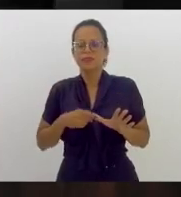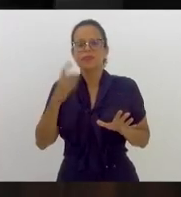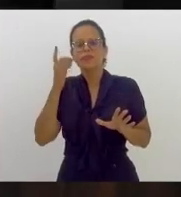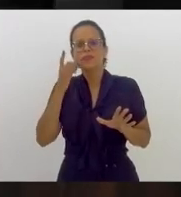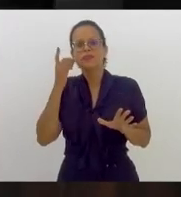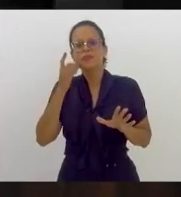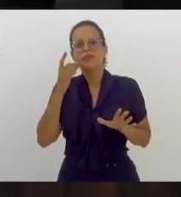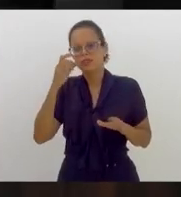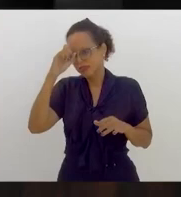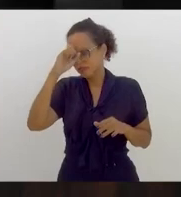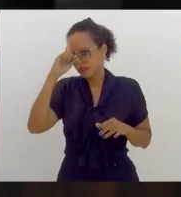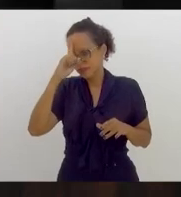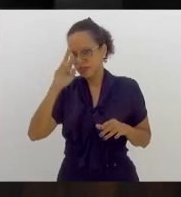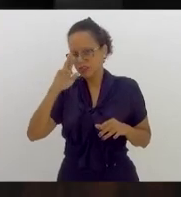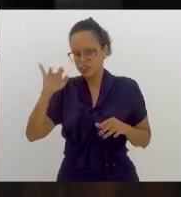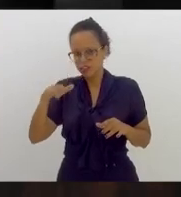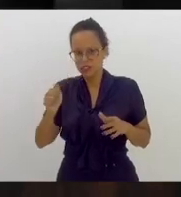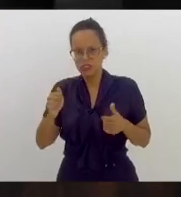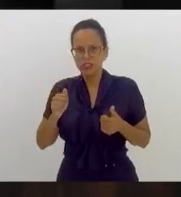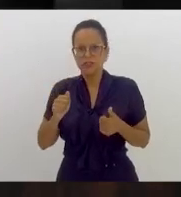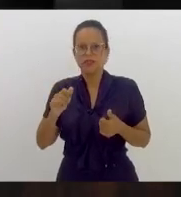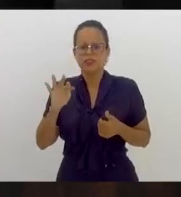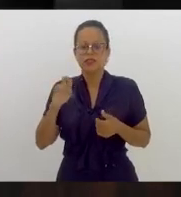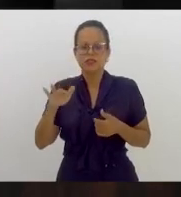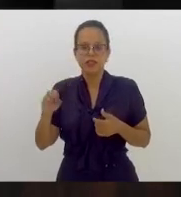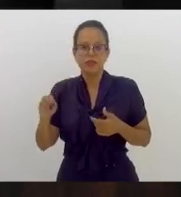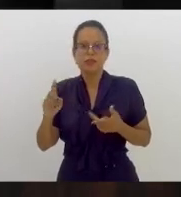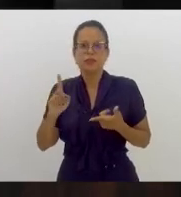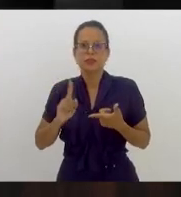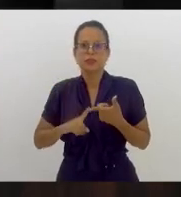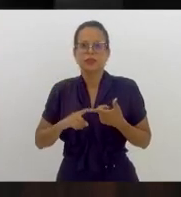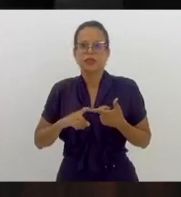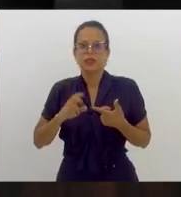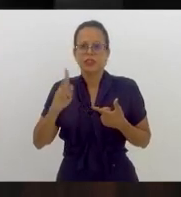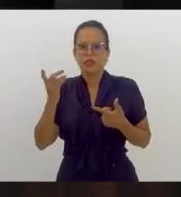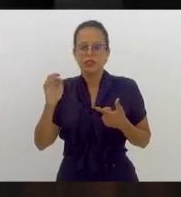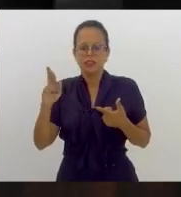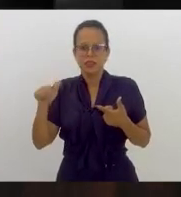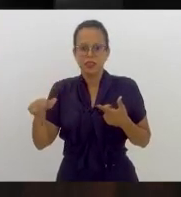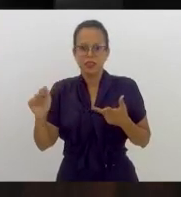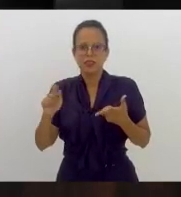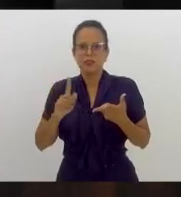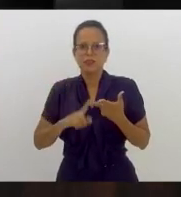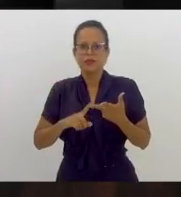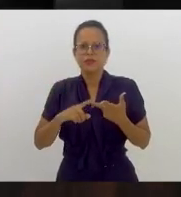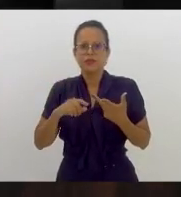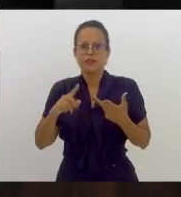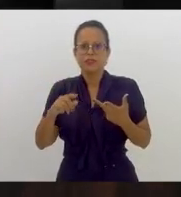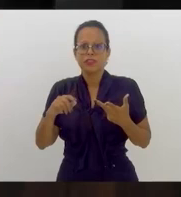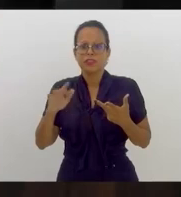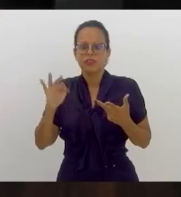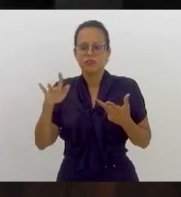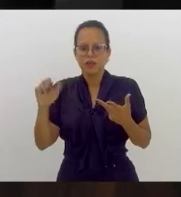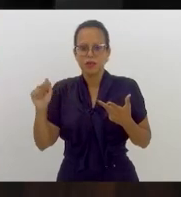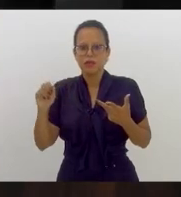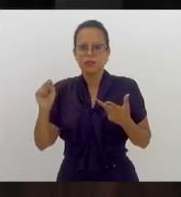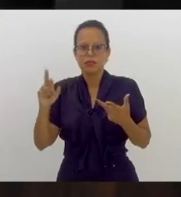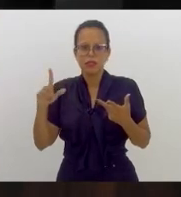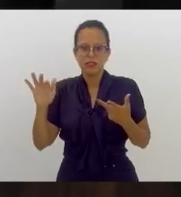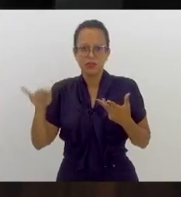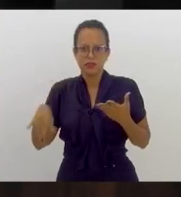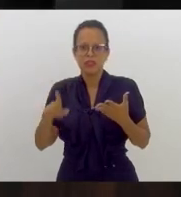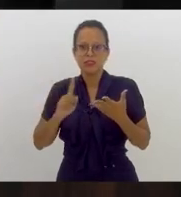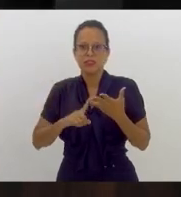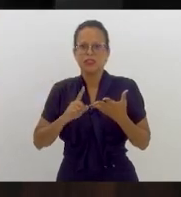deputada enfermeira Rejane, deputado Fábio Silva, deputado Felipe Soares, deputado Felipe Paubel, deputado Flávio Serafini, deputado